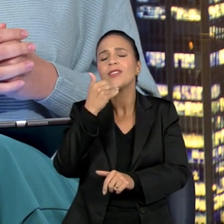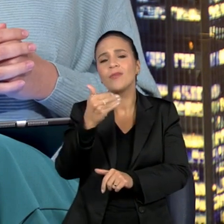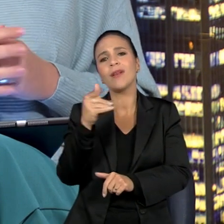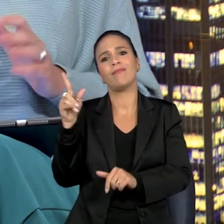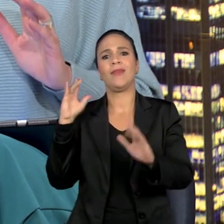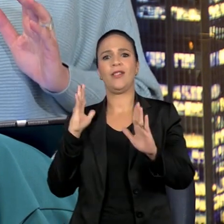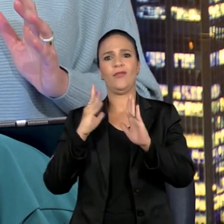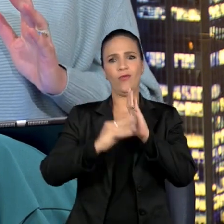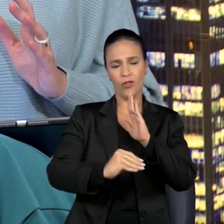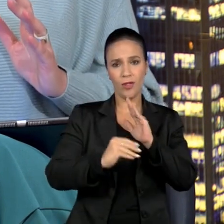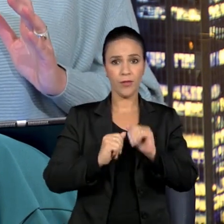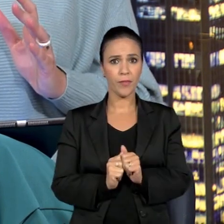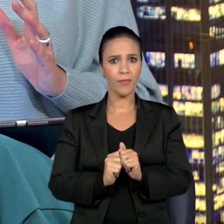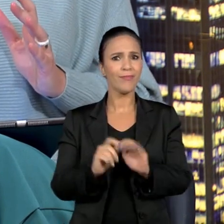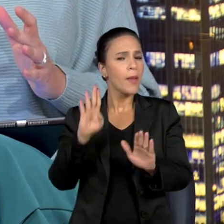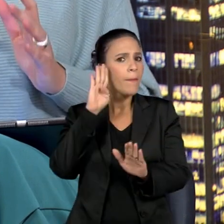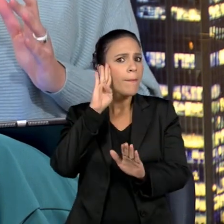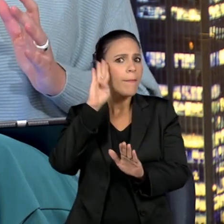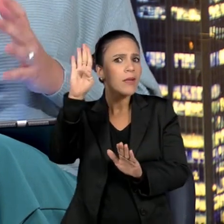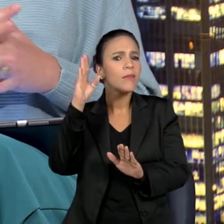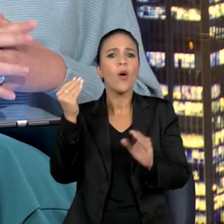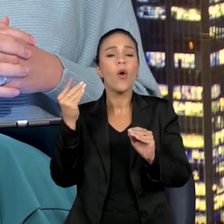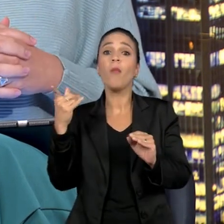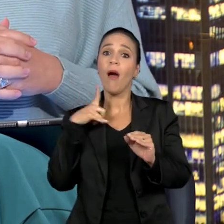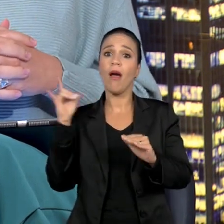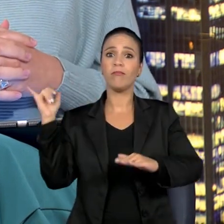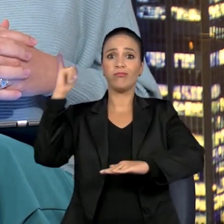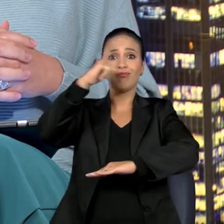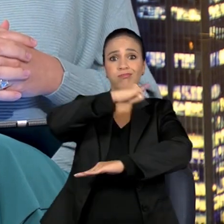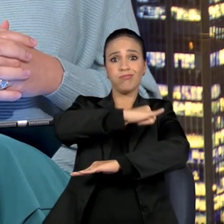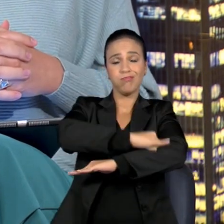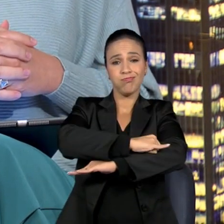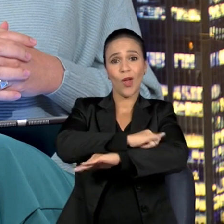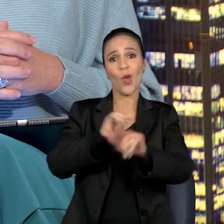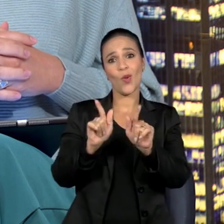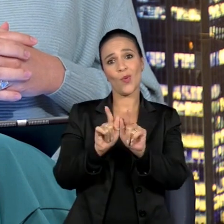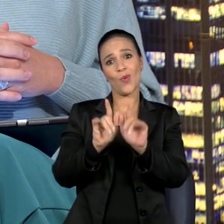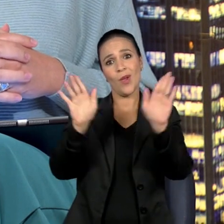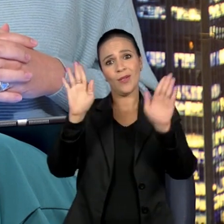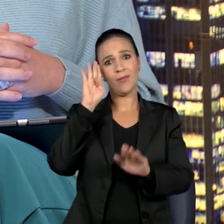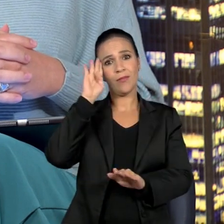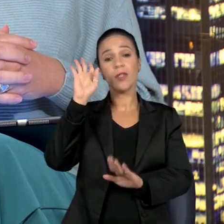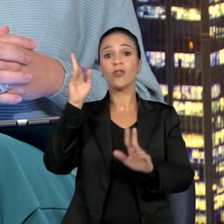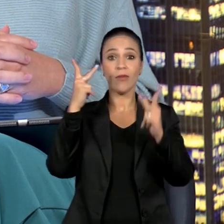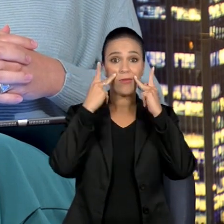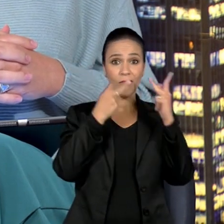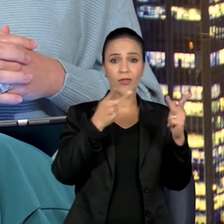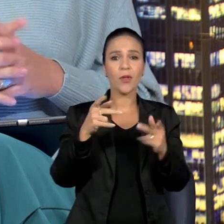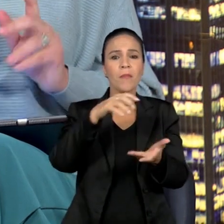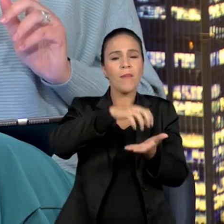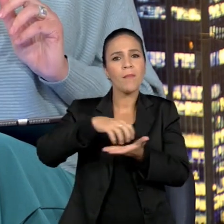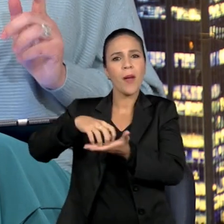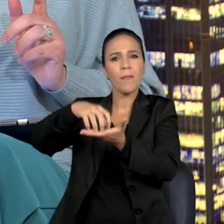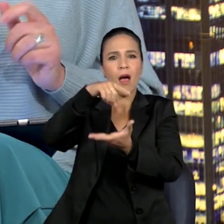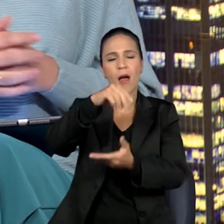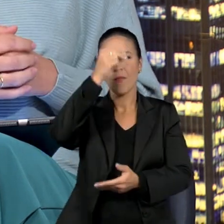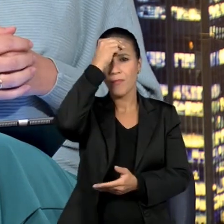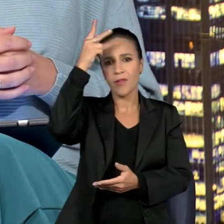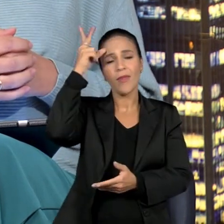milhões. Elas fugiram de guerras, perseguições, violações de direitos humanos. Aqui no Brasil, apenas em 2022, foram feitas